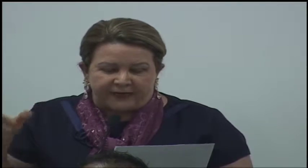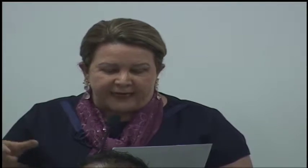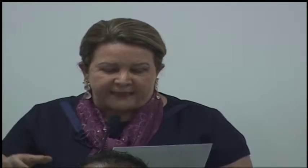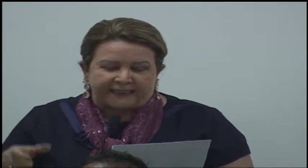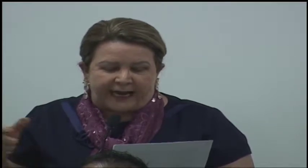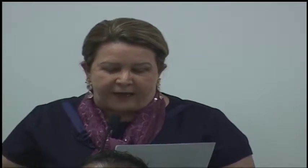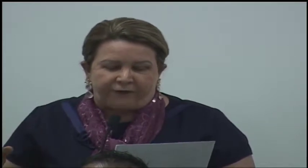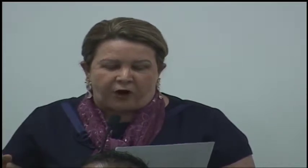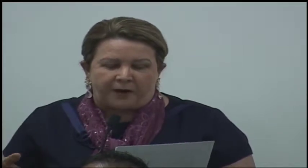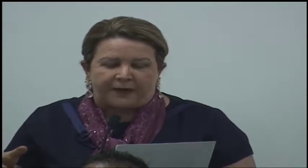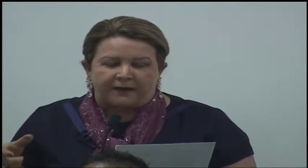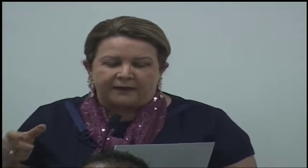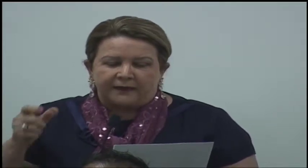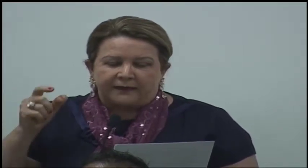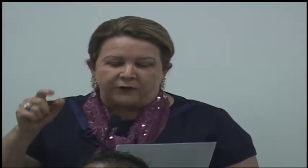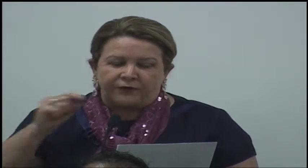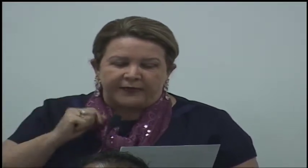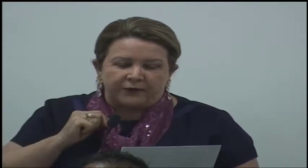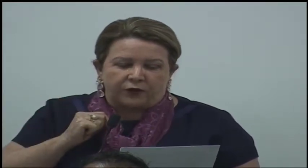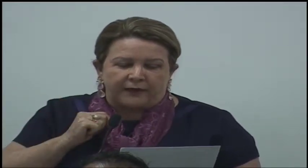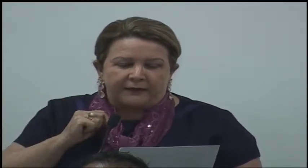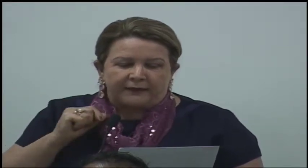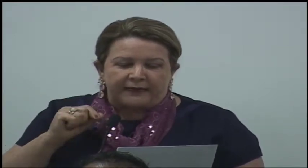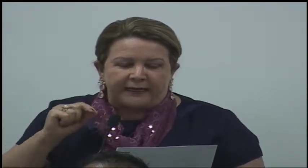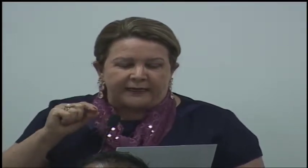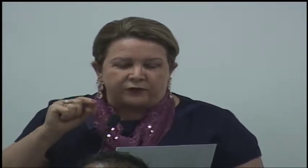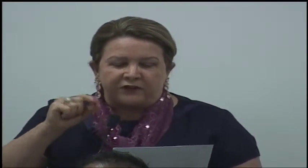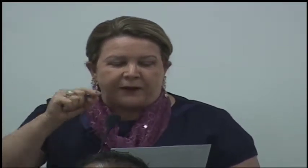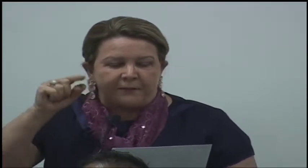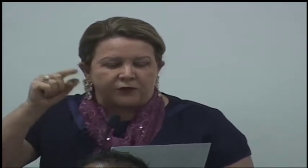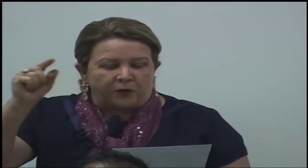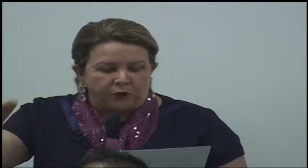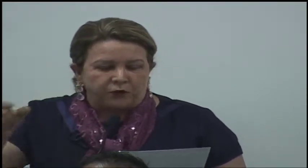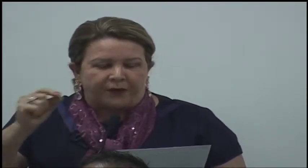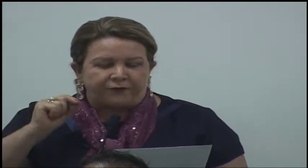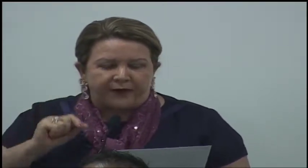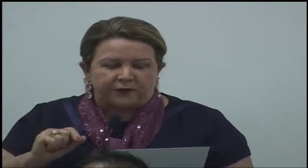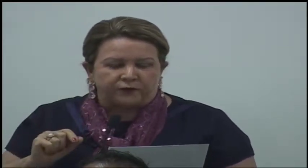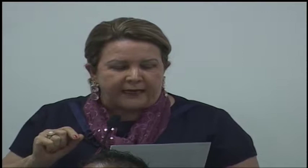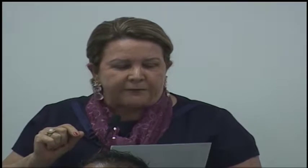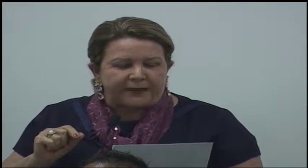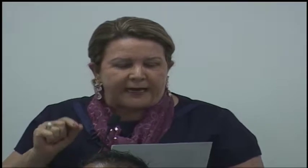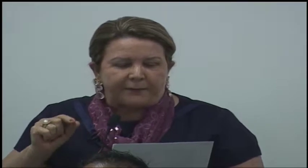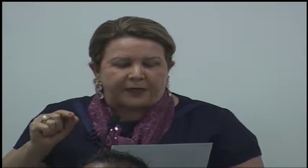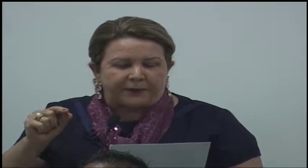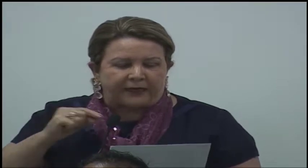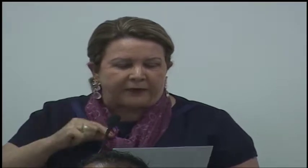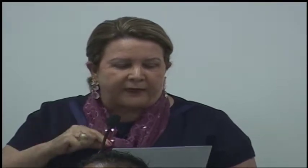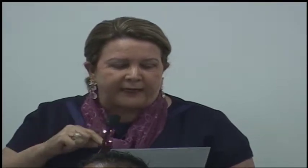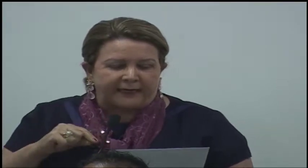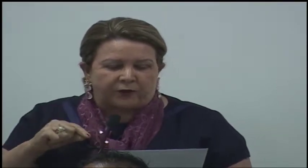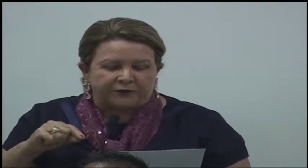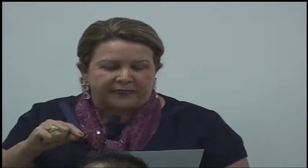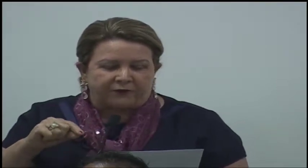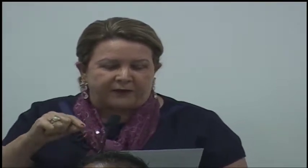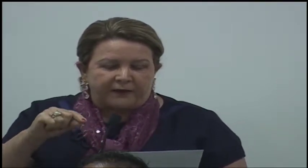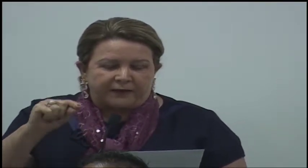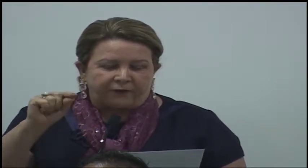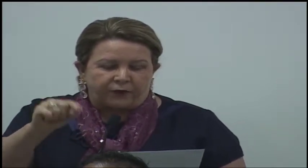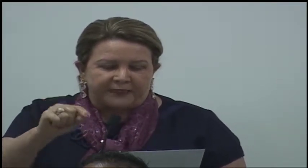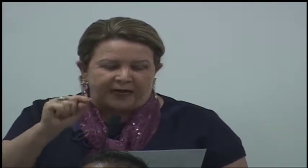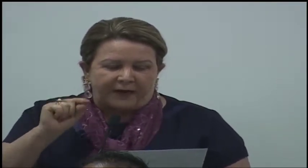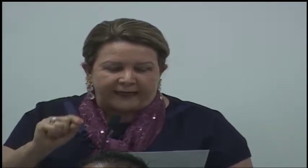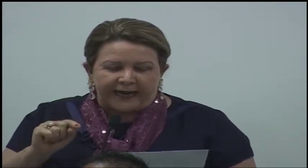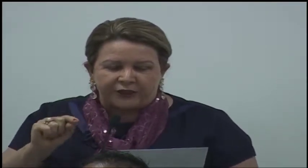Jardim Vanessa, que é a reforma, que um vereador, inclusive, parabenizou muito o prefeito, né, na época, porque eu queria, inclusive,